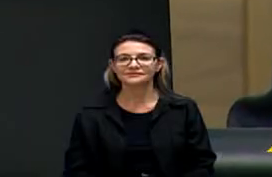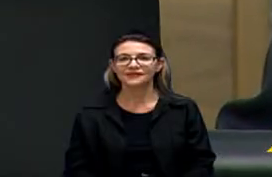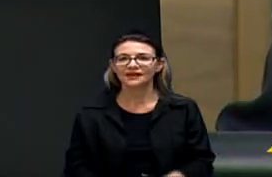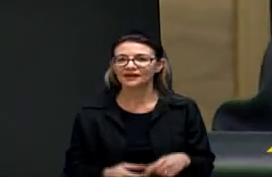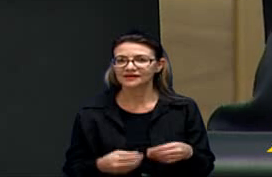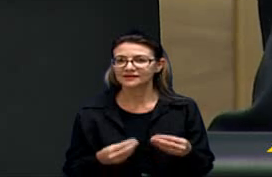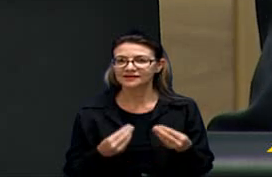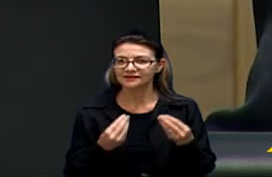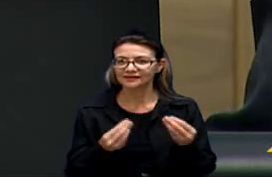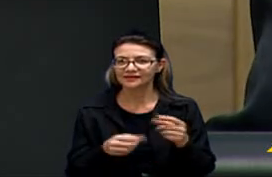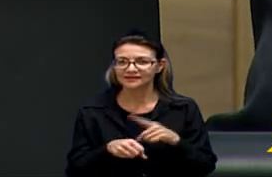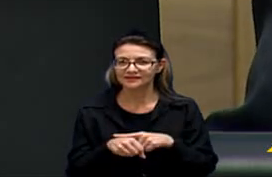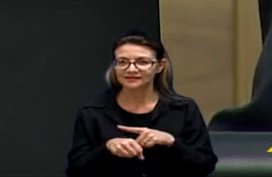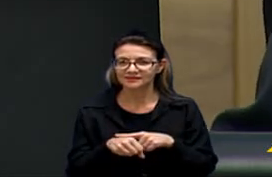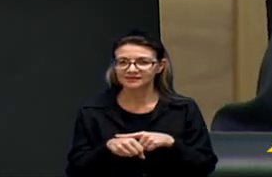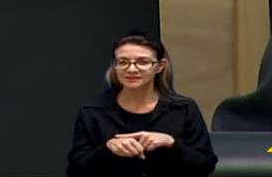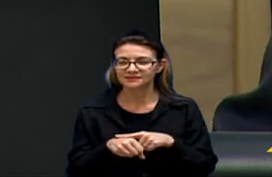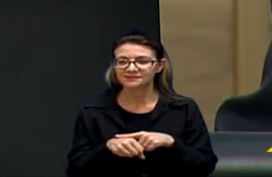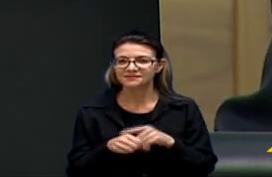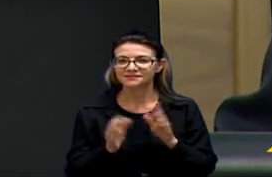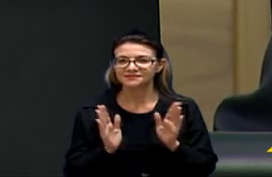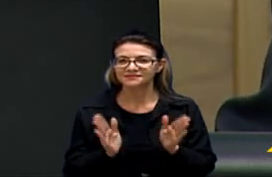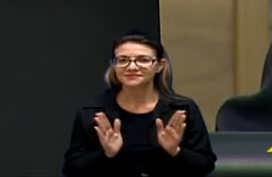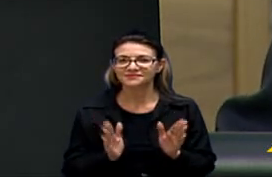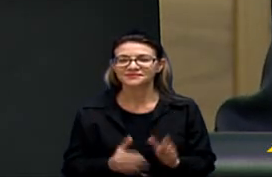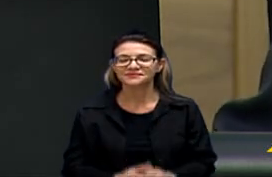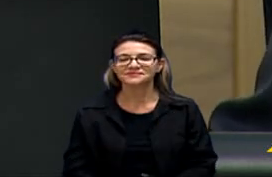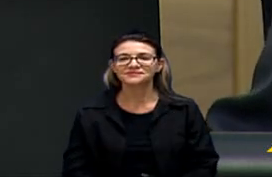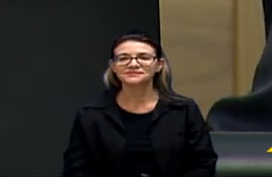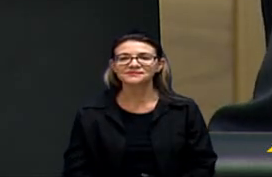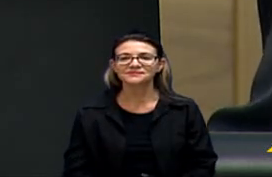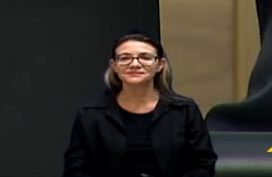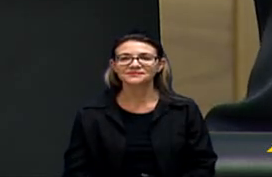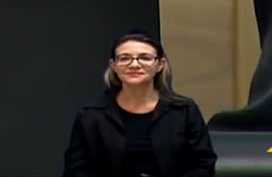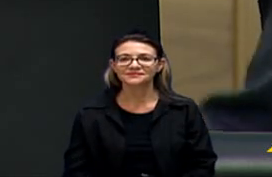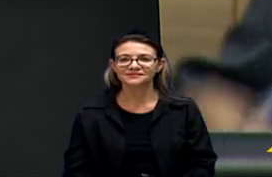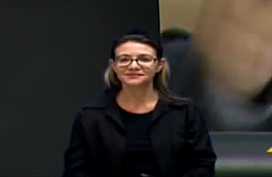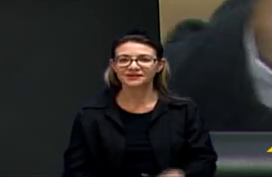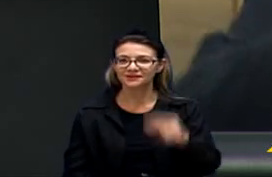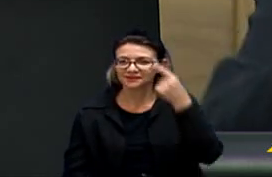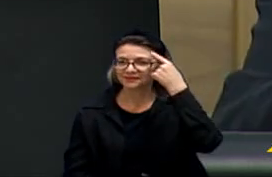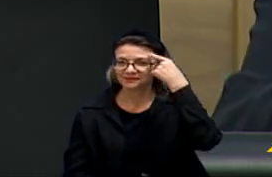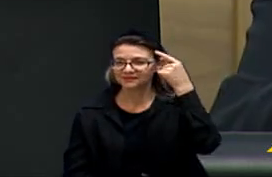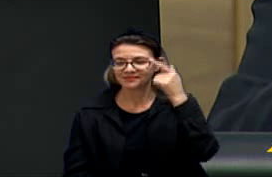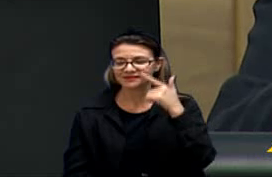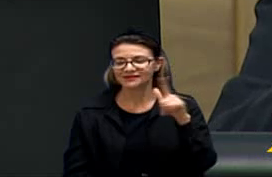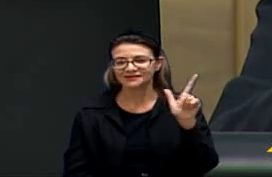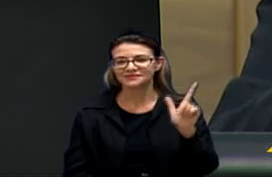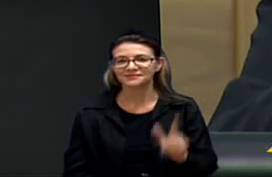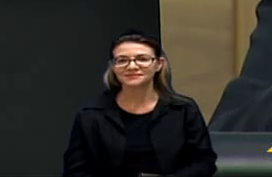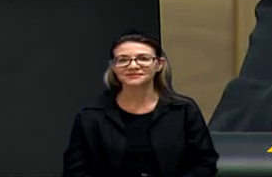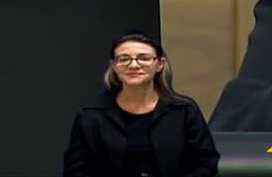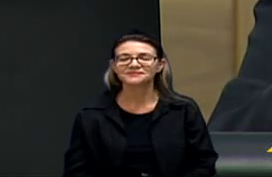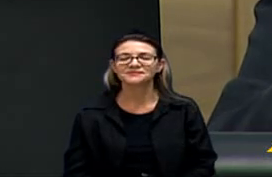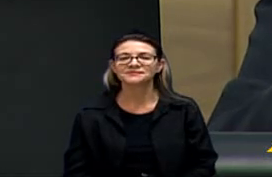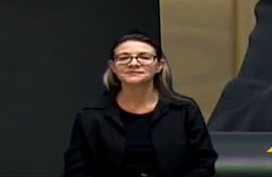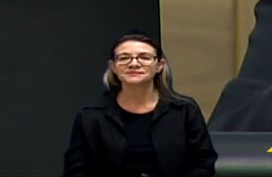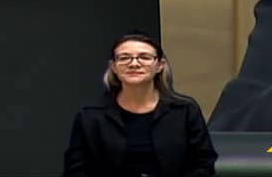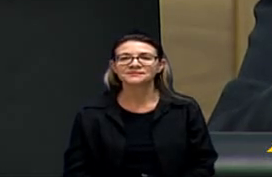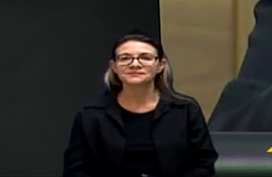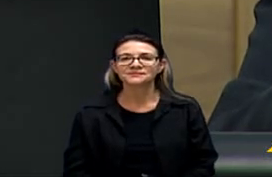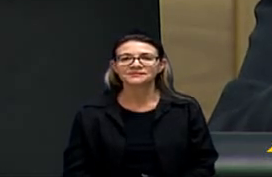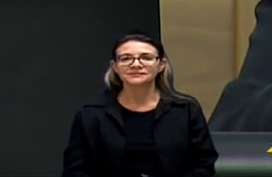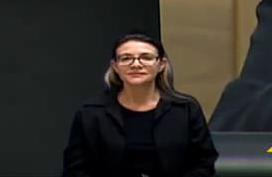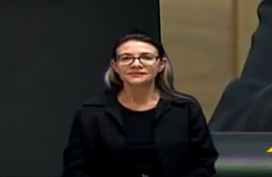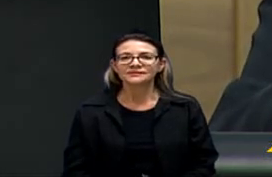ou não ah não no do passado que tá certo Bel até eu já tô pensando era pro Vereador João que vossa excelência cedeu então vossa